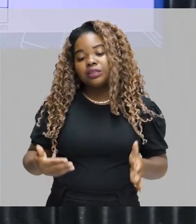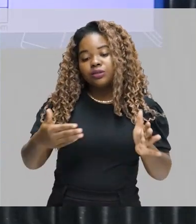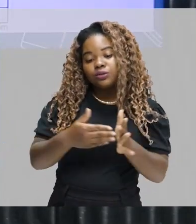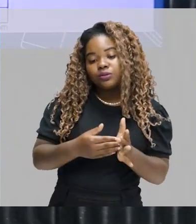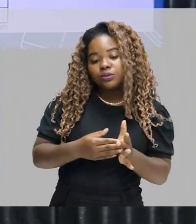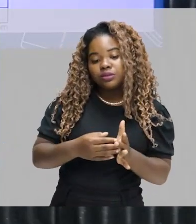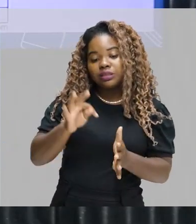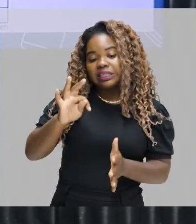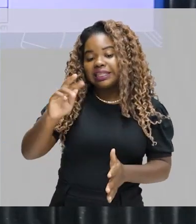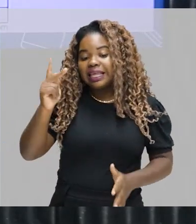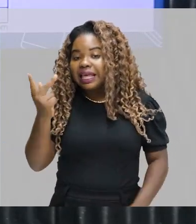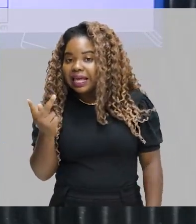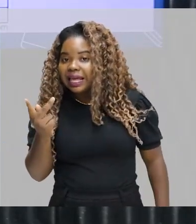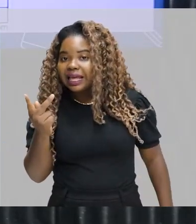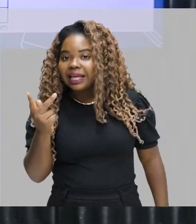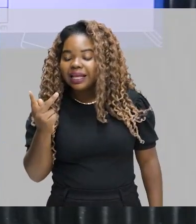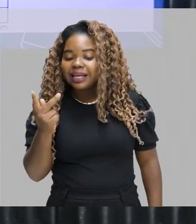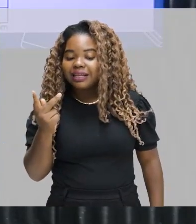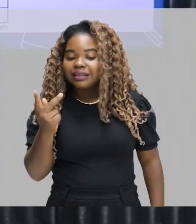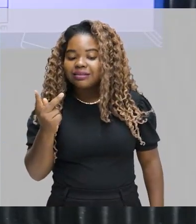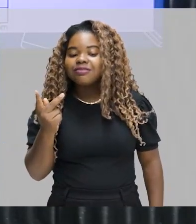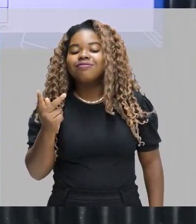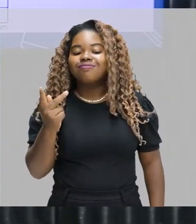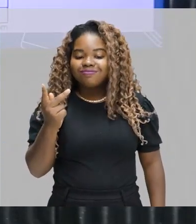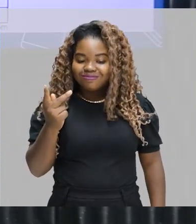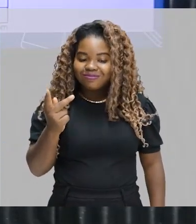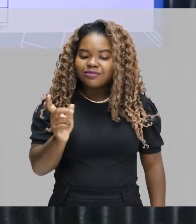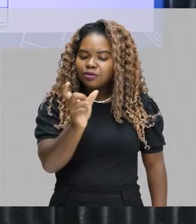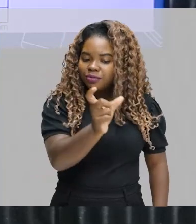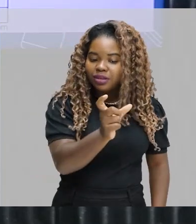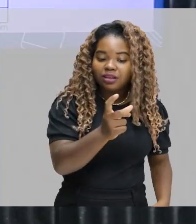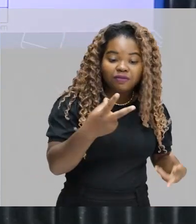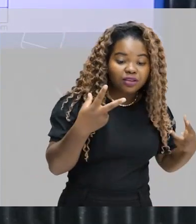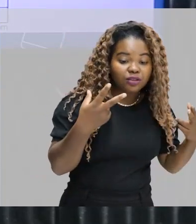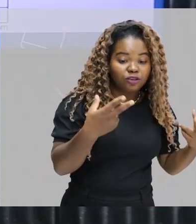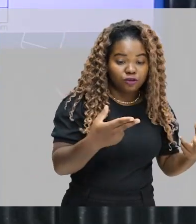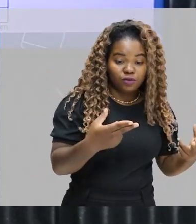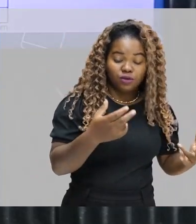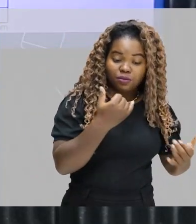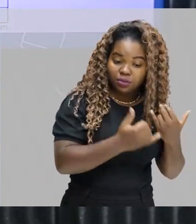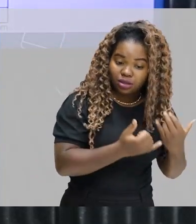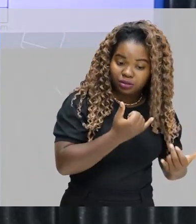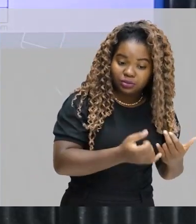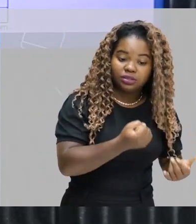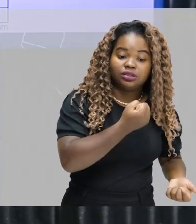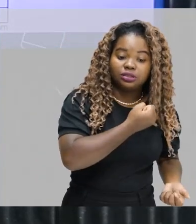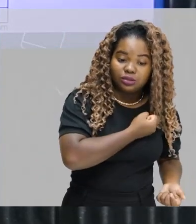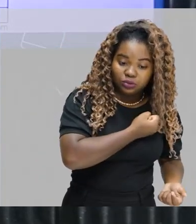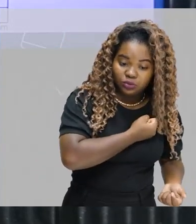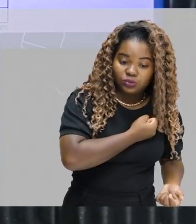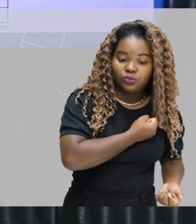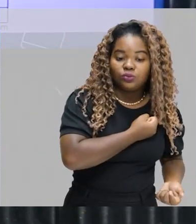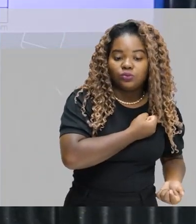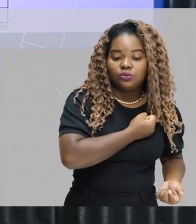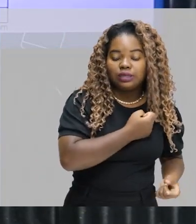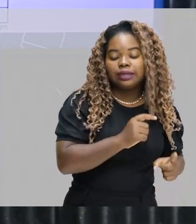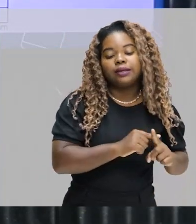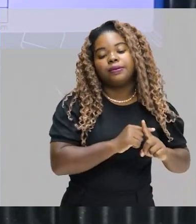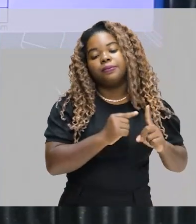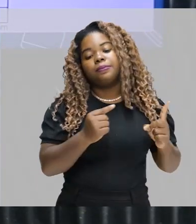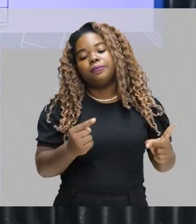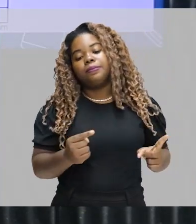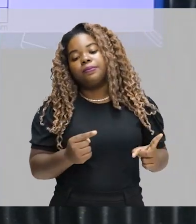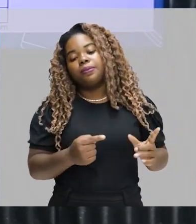sufixo TH. Então, é a mesma palavra, uma palavra muito parecida com o número cardinal, só que